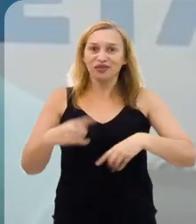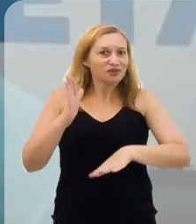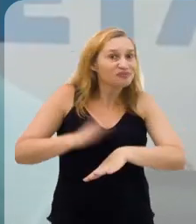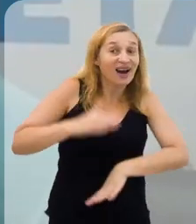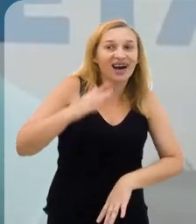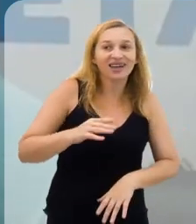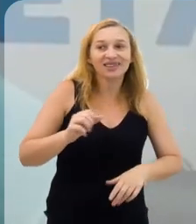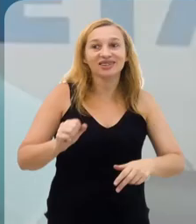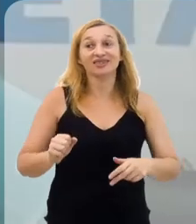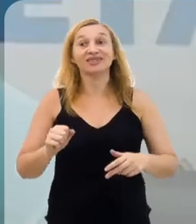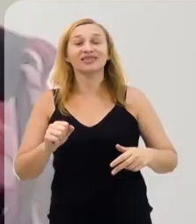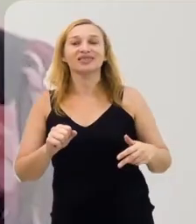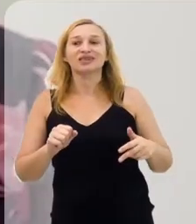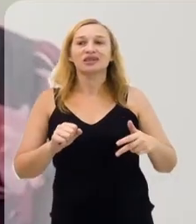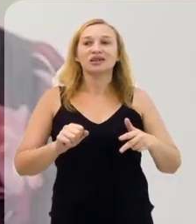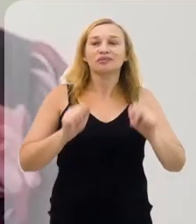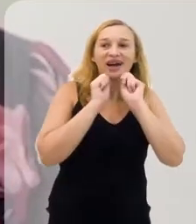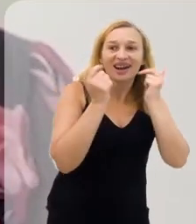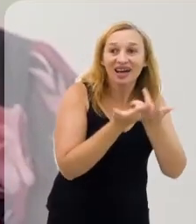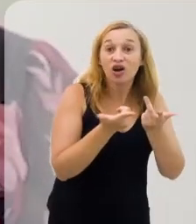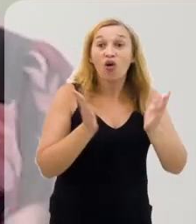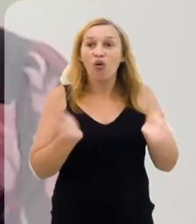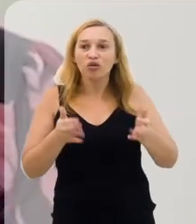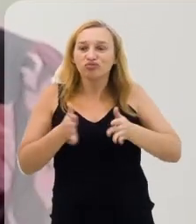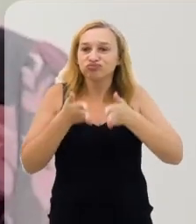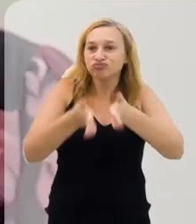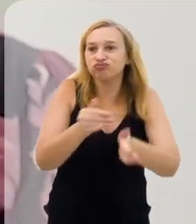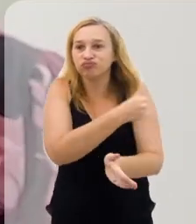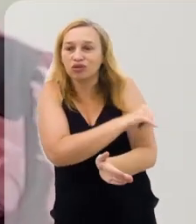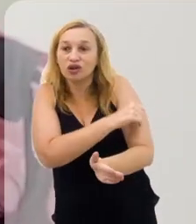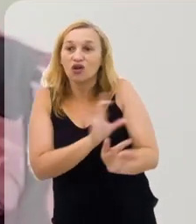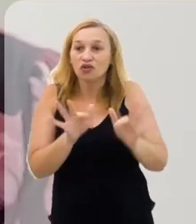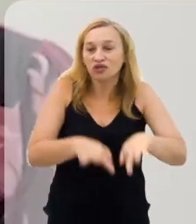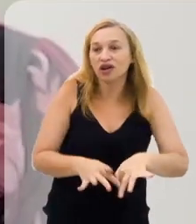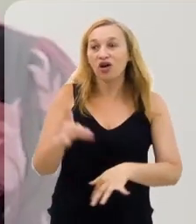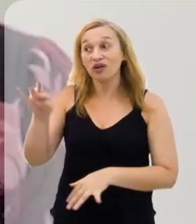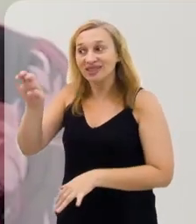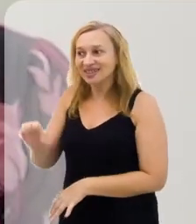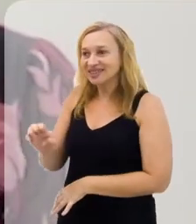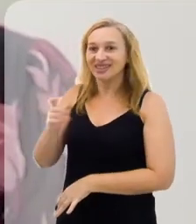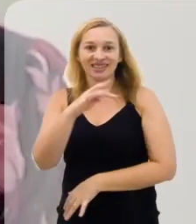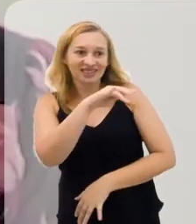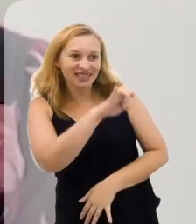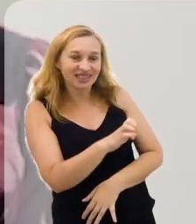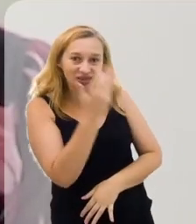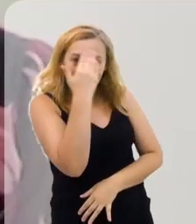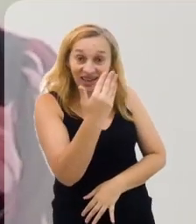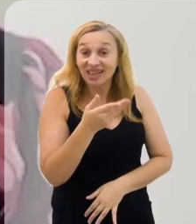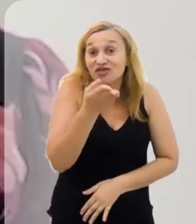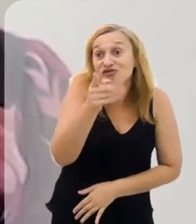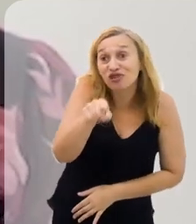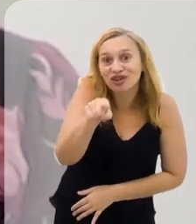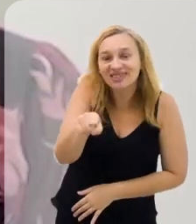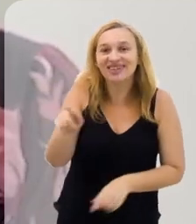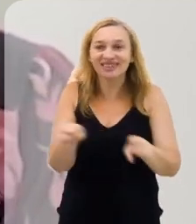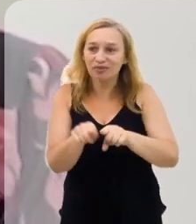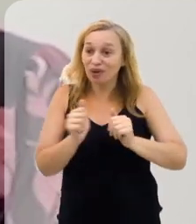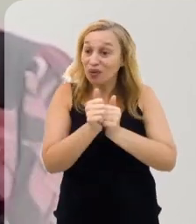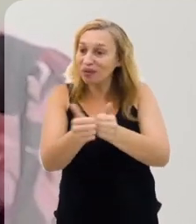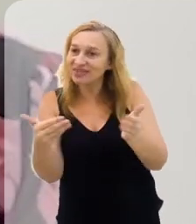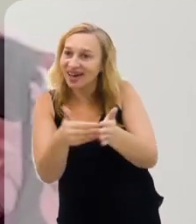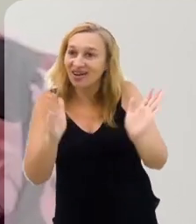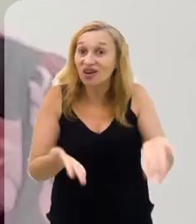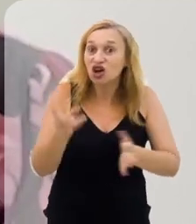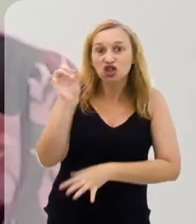desenvolvimento rural do Estado do Rio de Janeiro. Bem, mais um desafio aí para o Poder Legislativo. O RIFAP vai chegando ao fim. Obrigada, Rosana, e